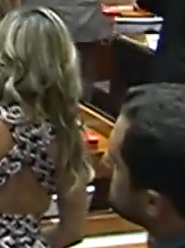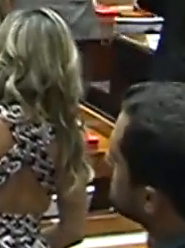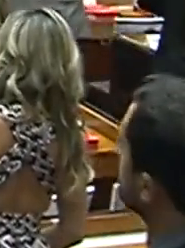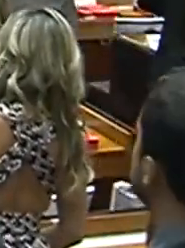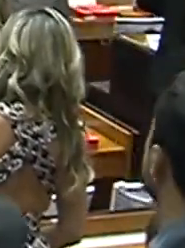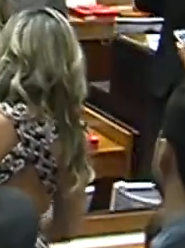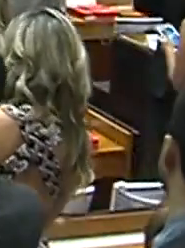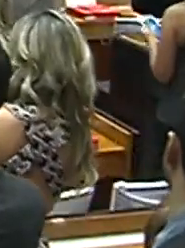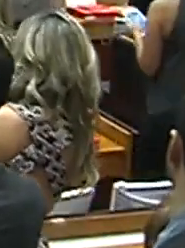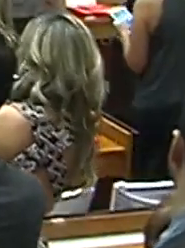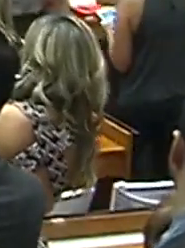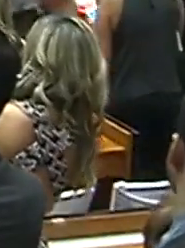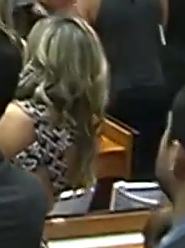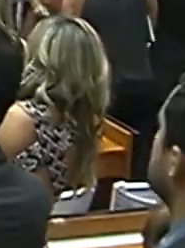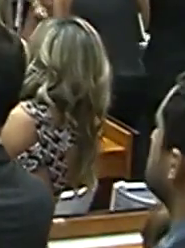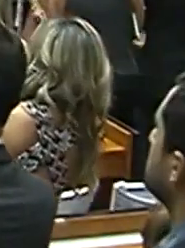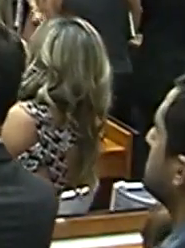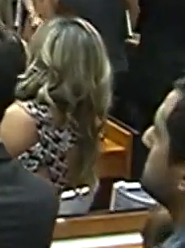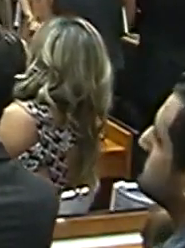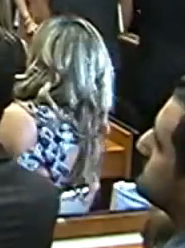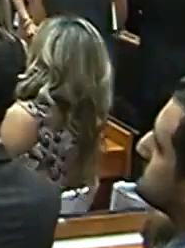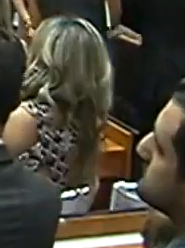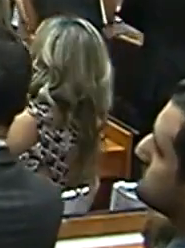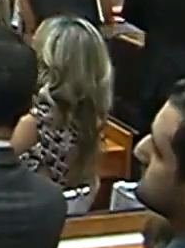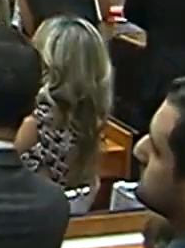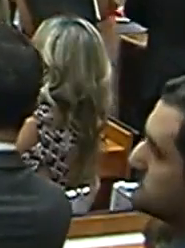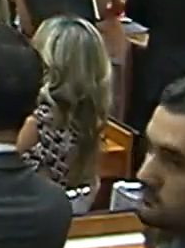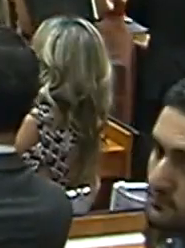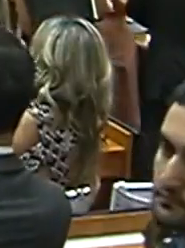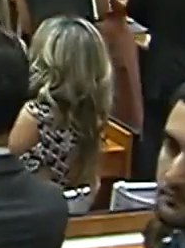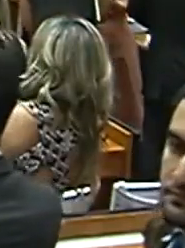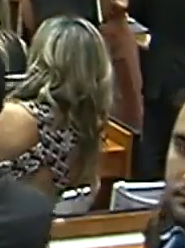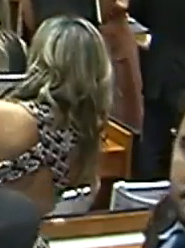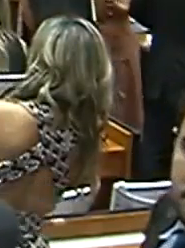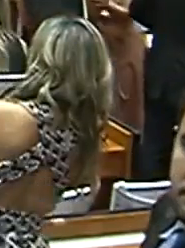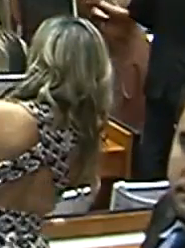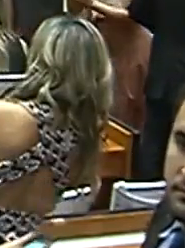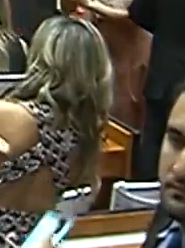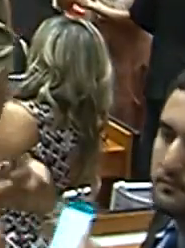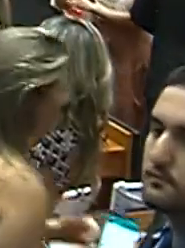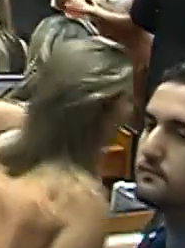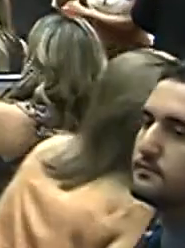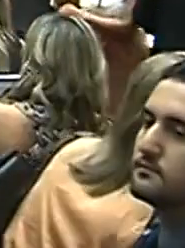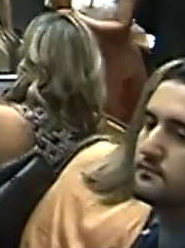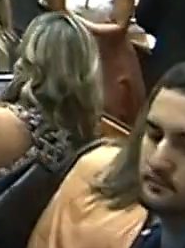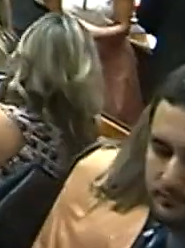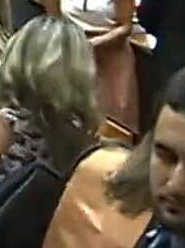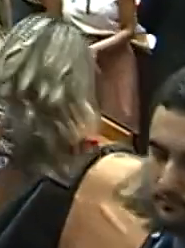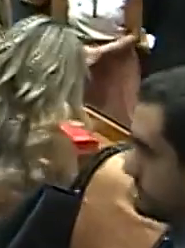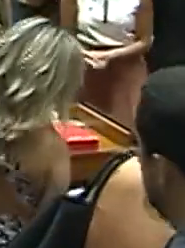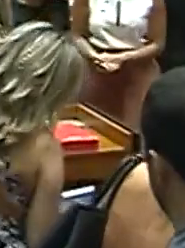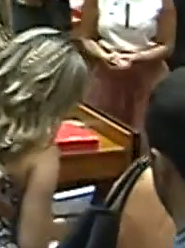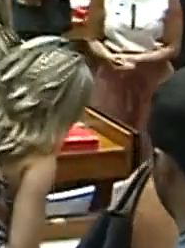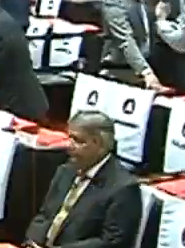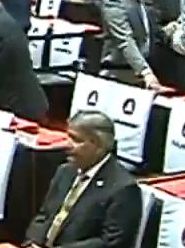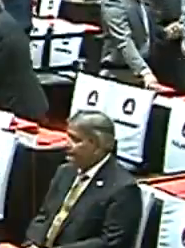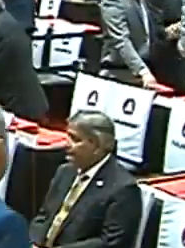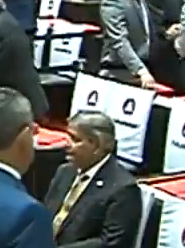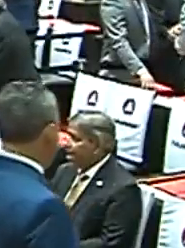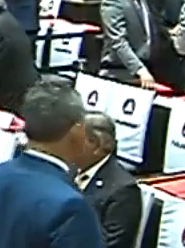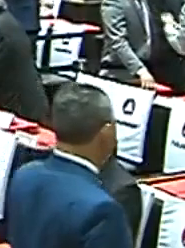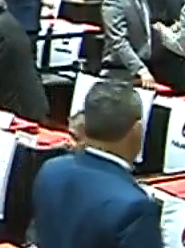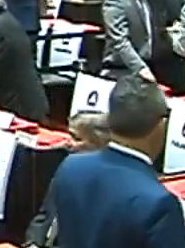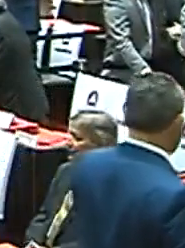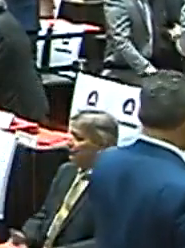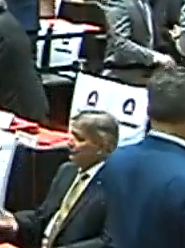mesa do plenário aqui durante a cerimônia de posse, ela será ocupada pelas autoridades do estado,